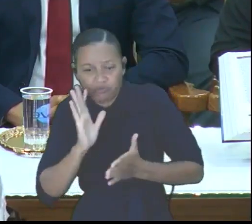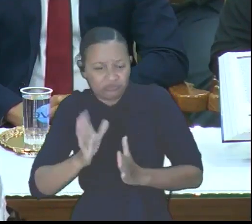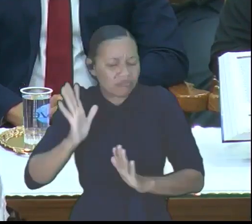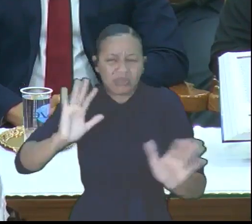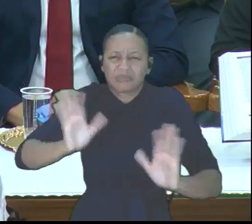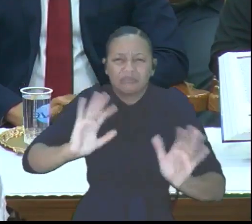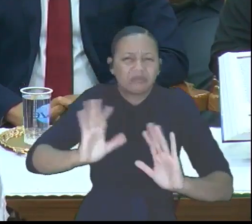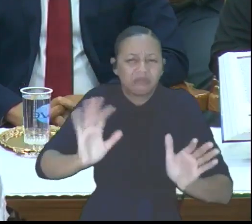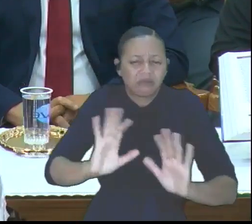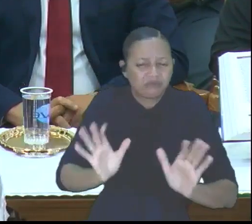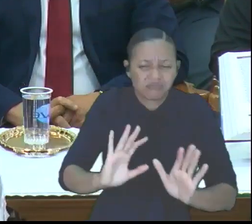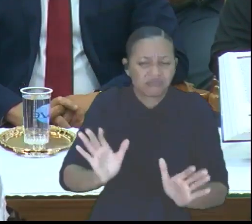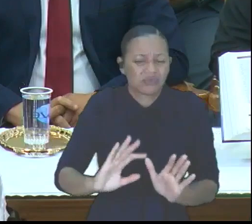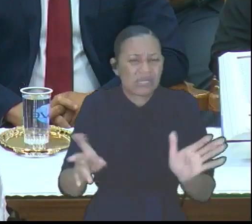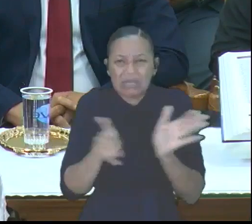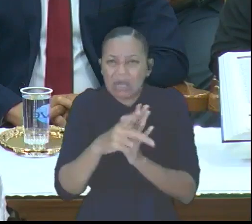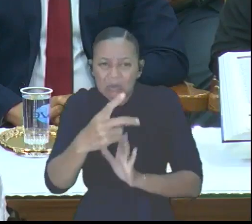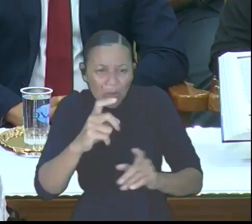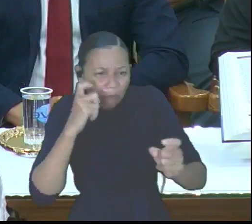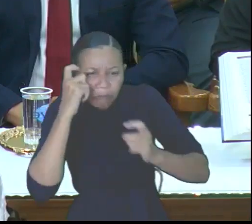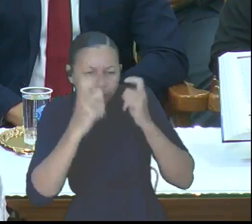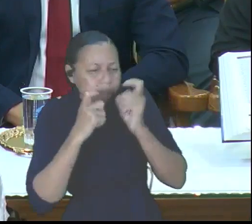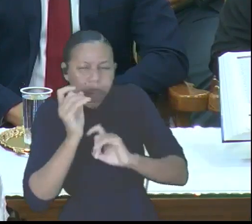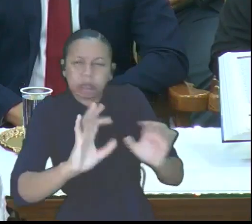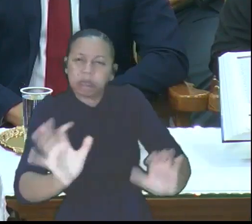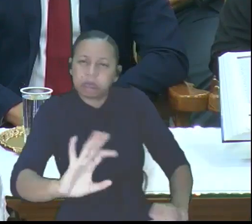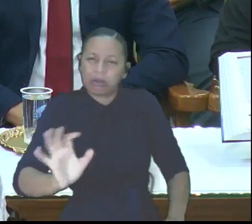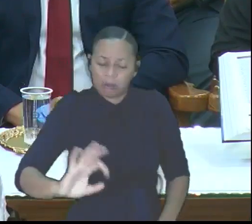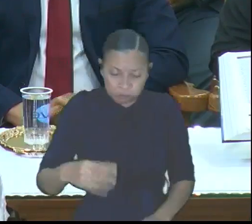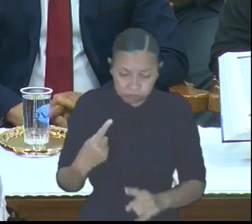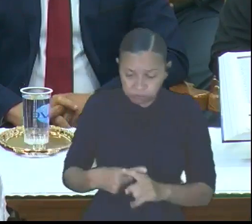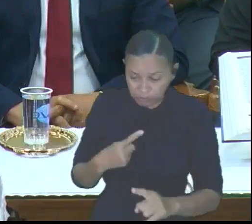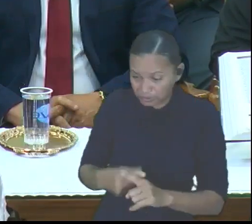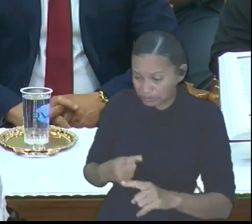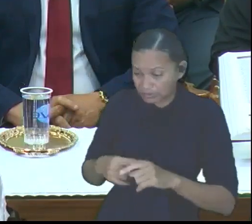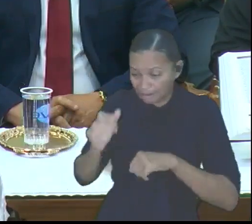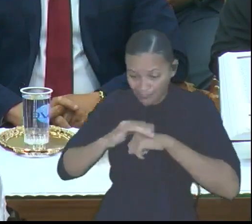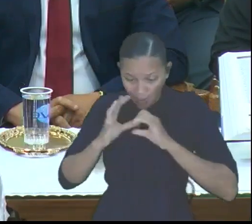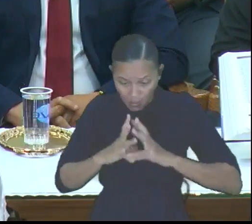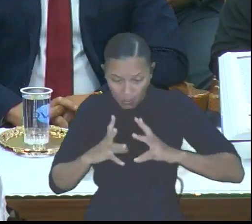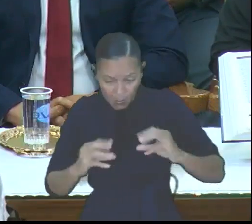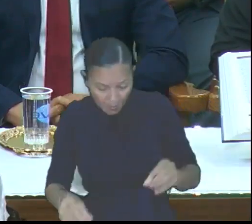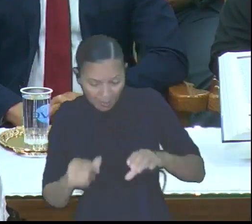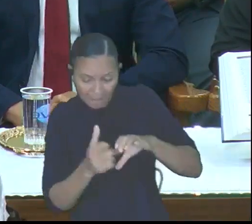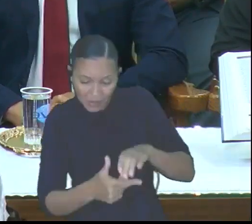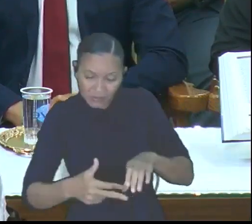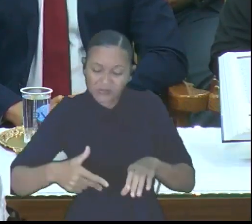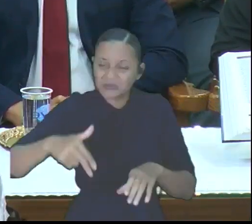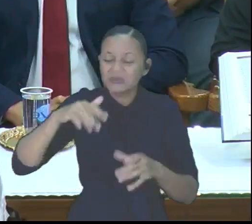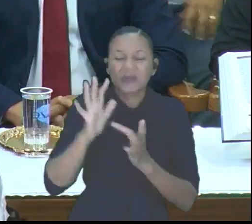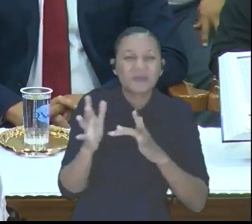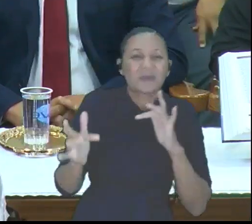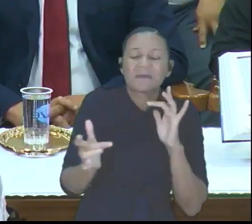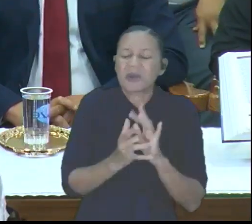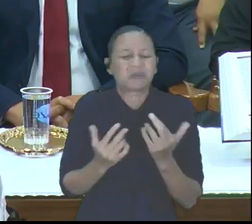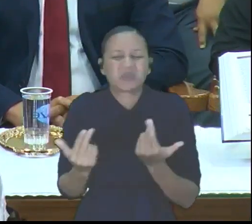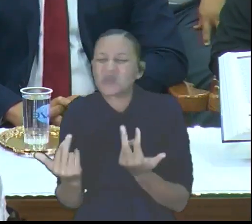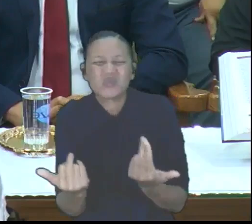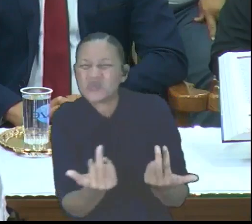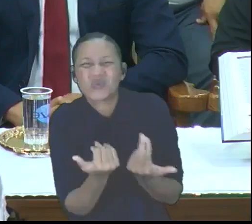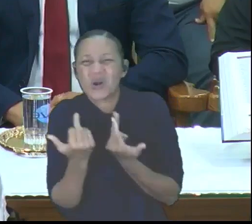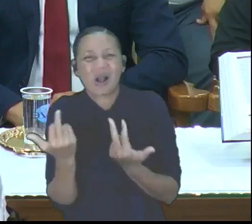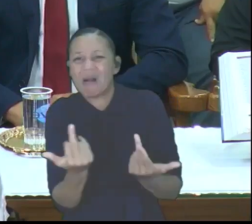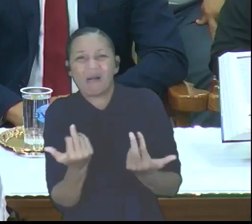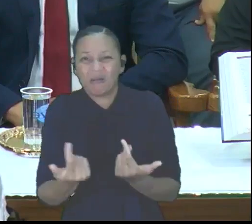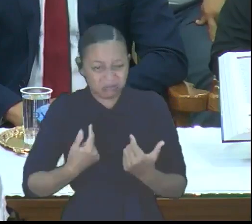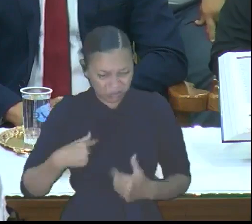tempo. Não é a tua preocupação essa. Porque para curar ou para ressuscitar, para Jesus é do mesmo tamanho.